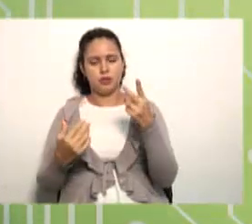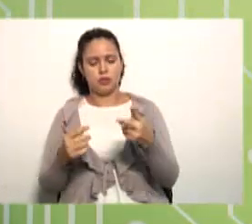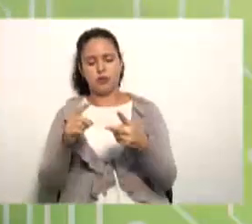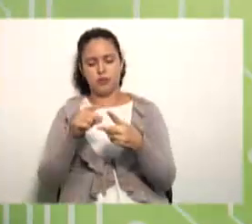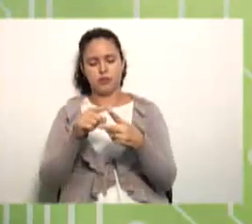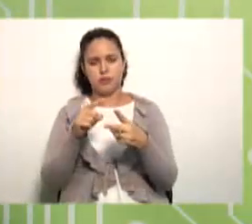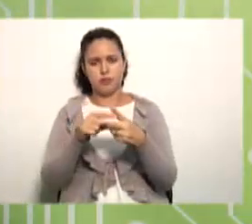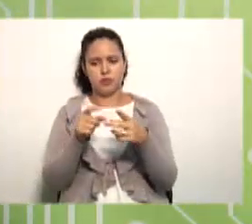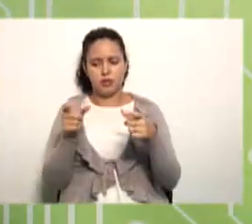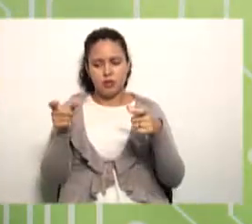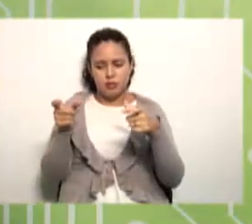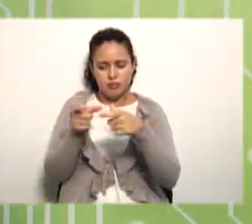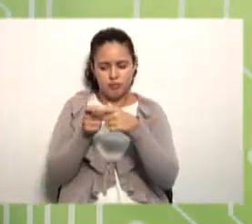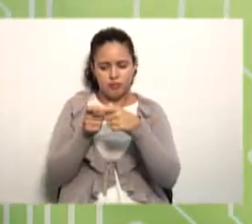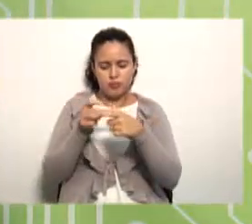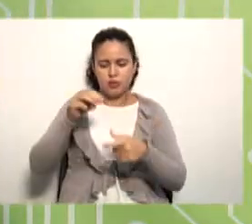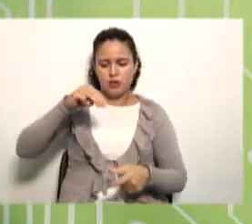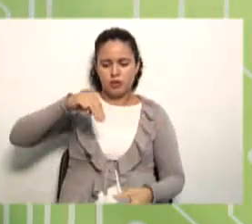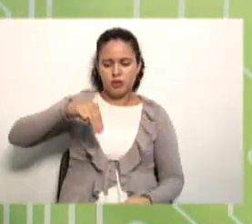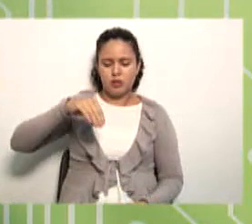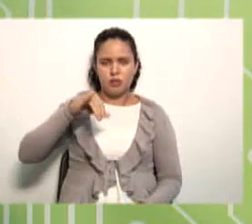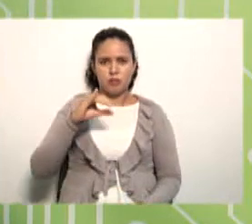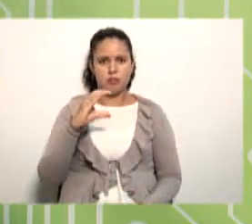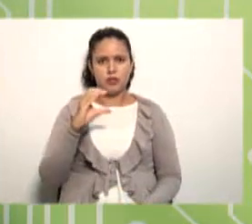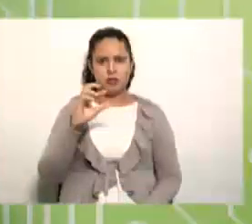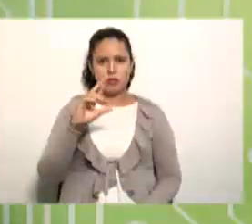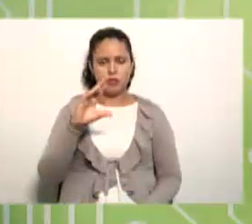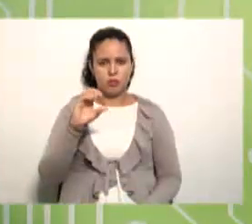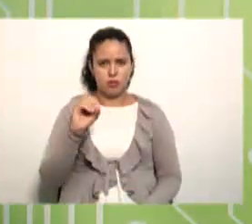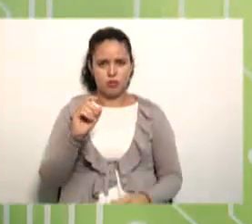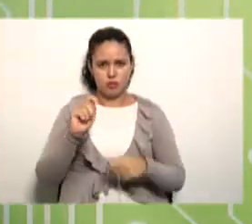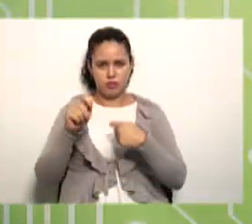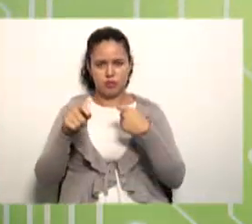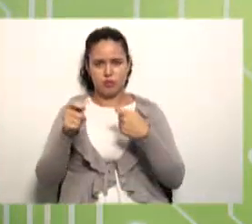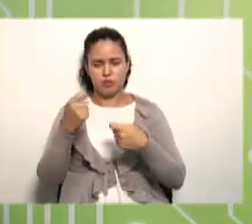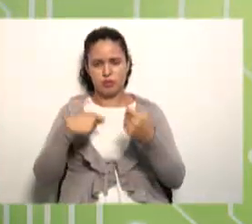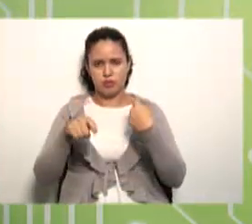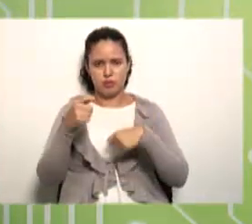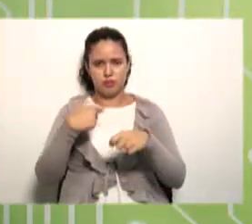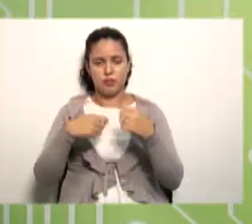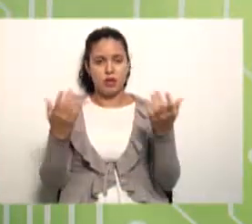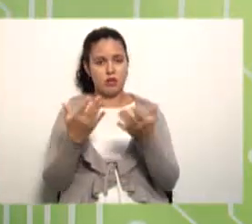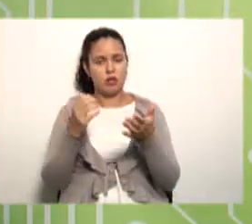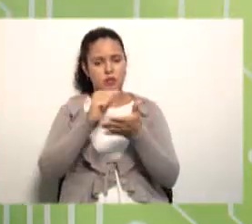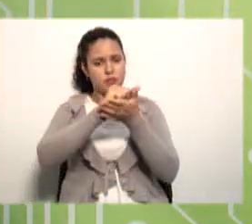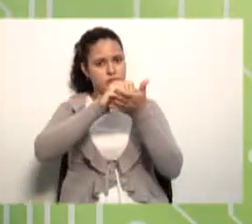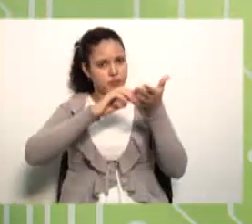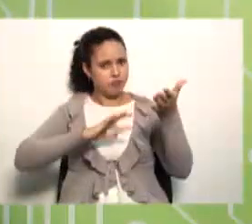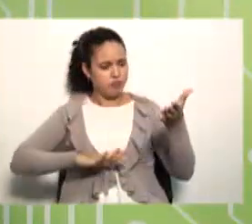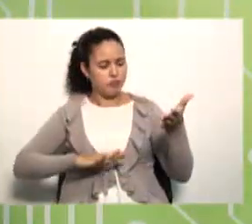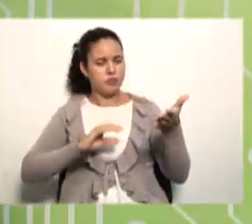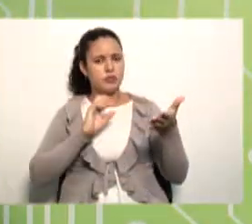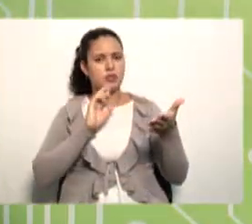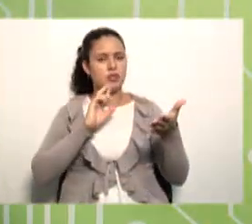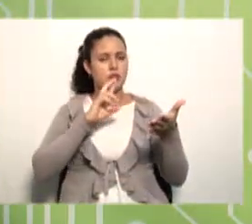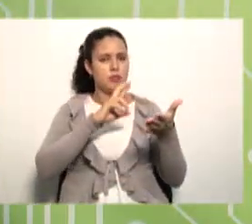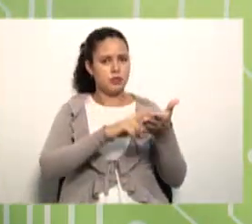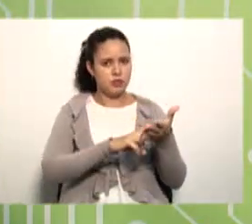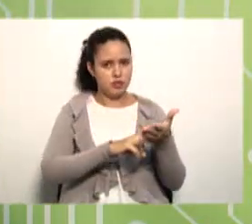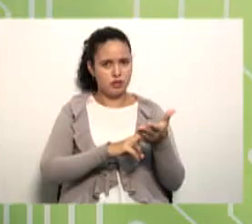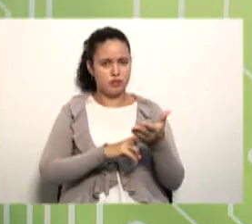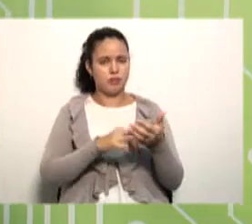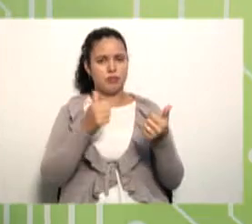que é a micro e o que é a macroeconomia depois do intervalo. Agora nós deixamos você para a sua atividade de sala, esperamos que a aula tenha